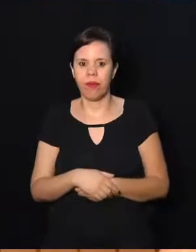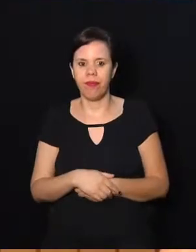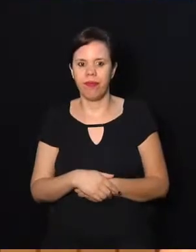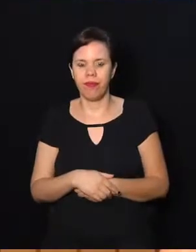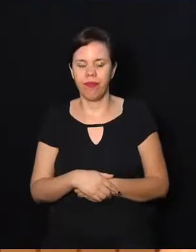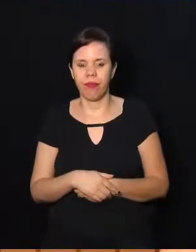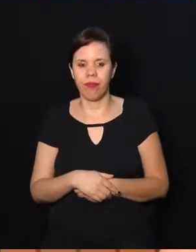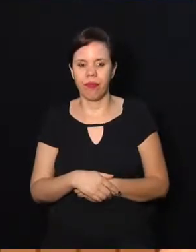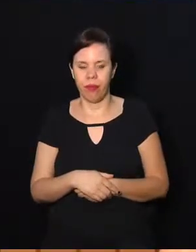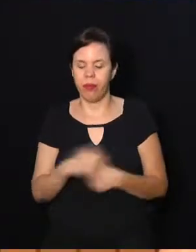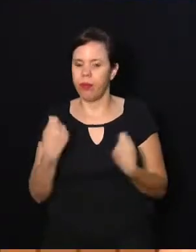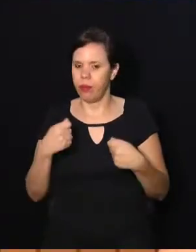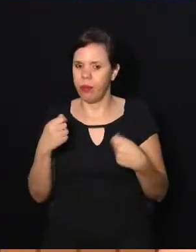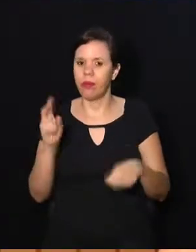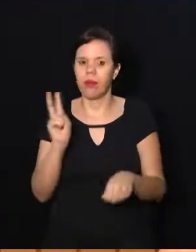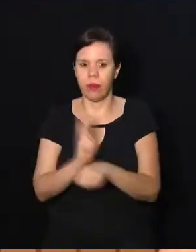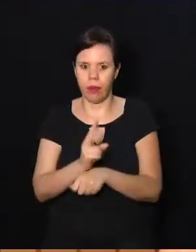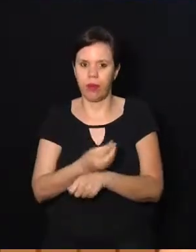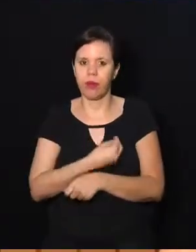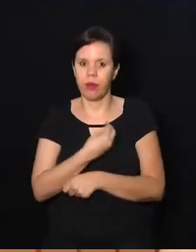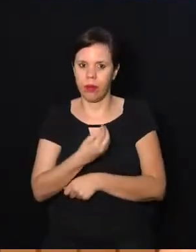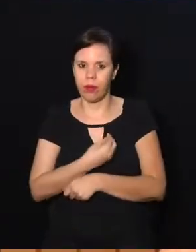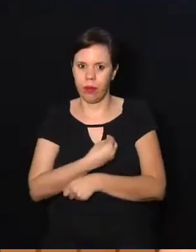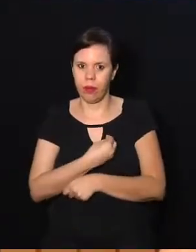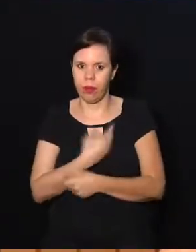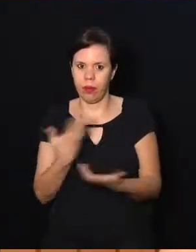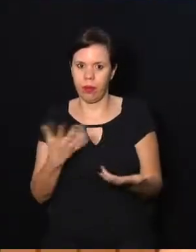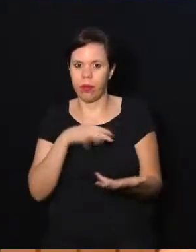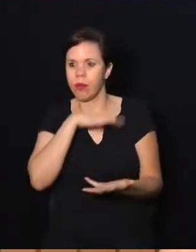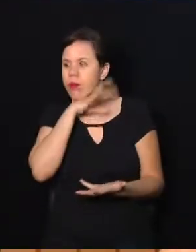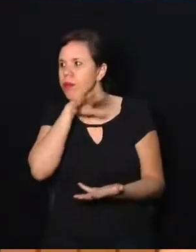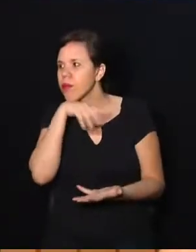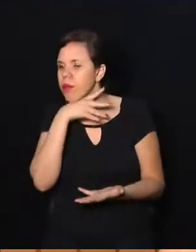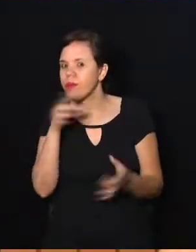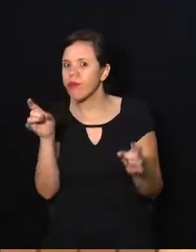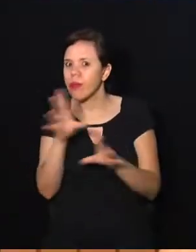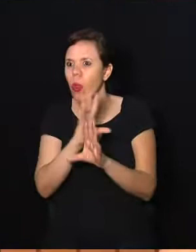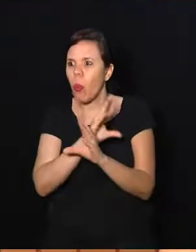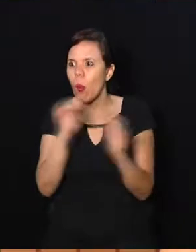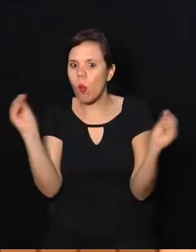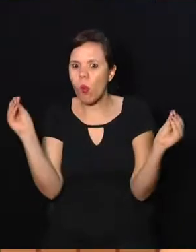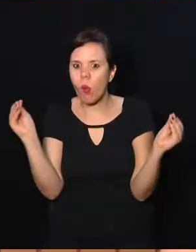Não tem que preservar a vida, senão a espécie termina.